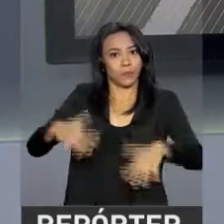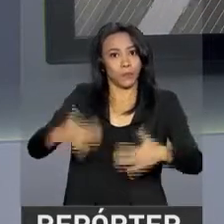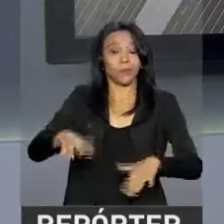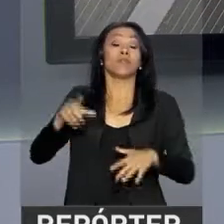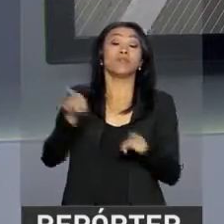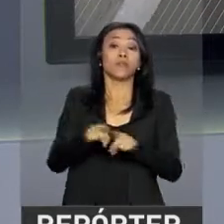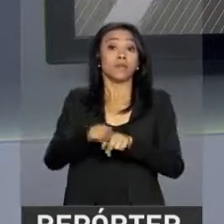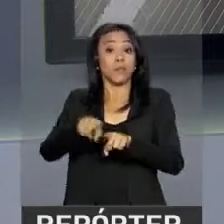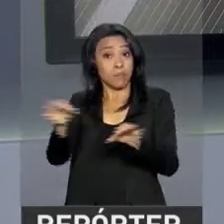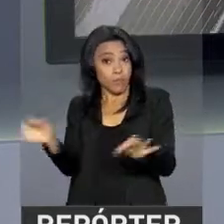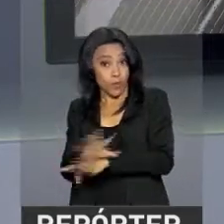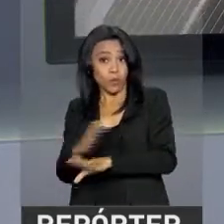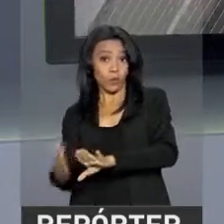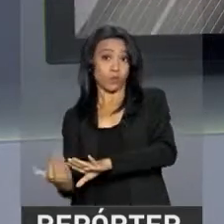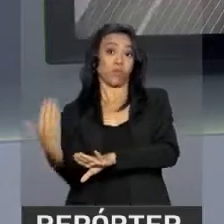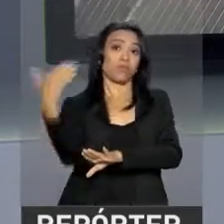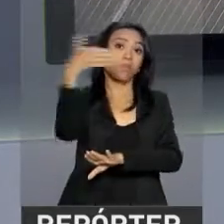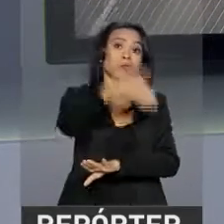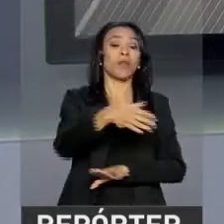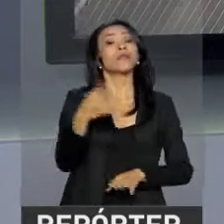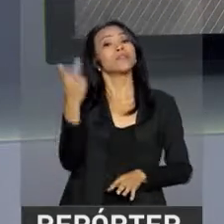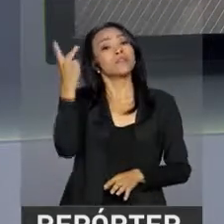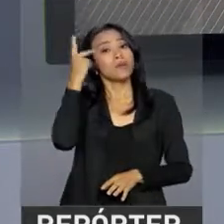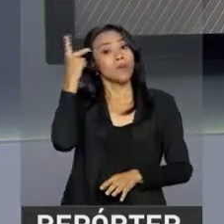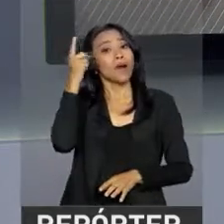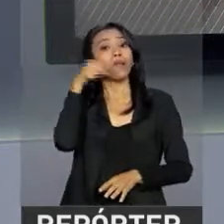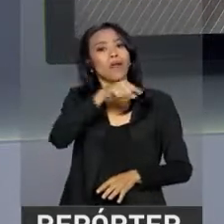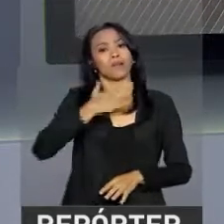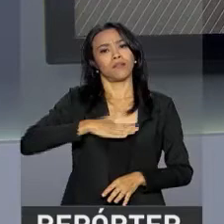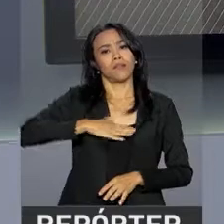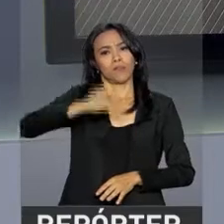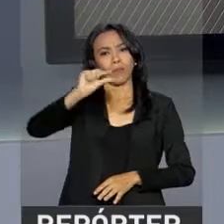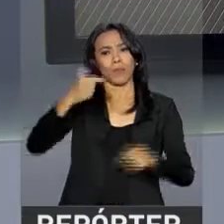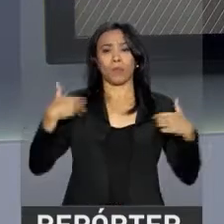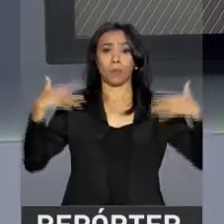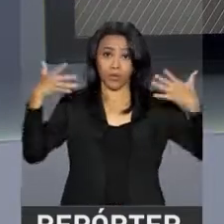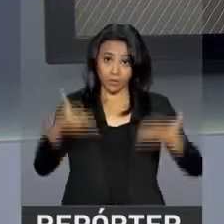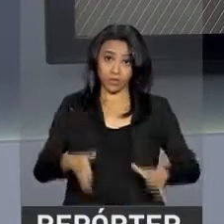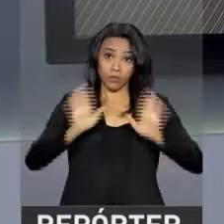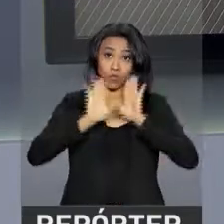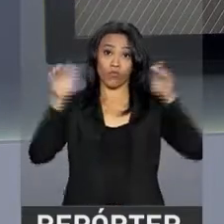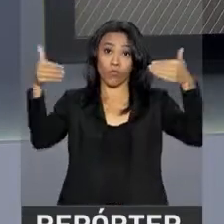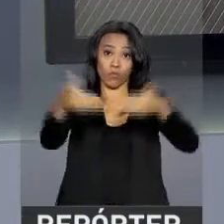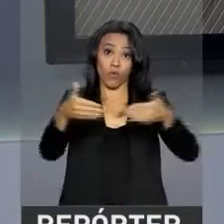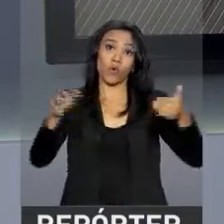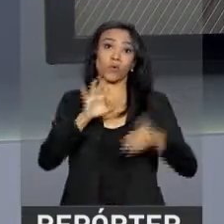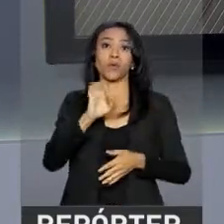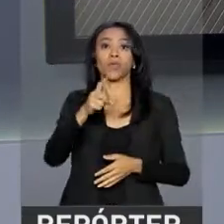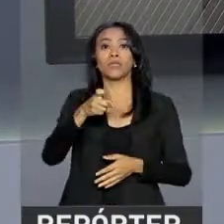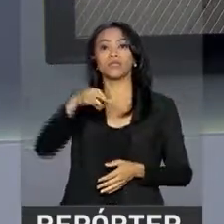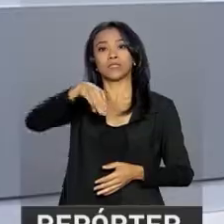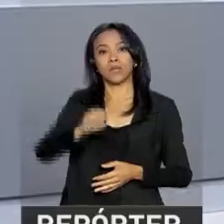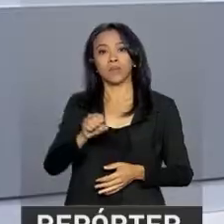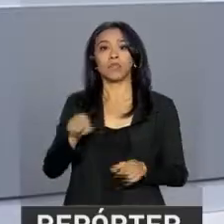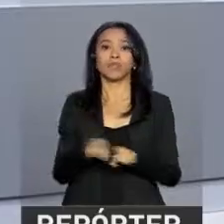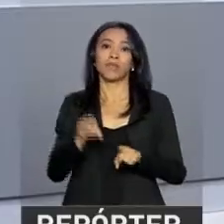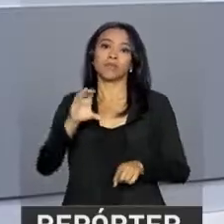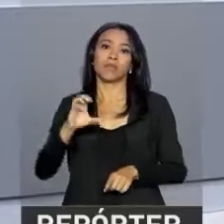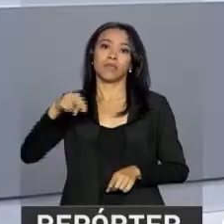minas temer seguiu para a cidade de são paulo onde participa daqui a pouco do encerramento do fórum exame e cn